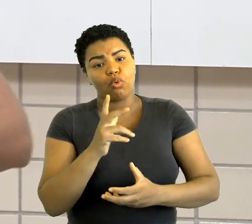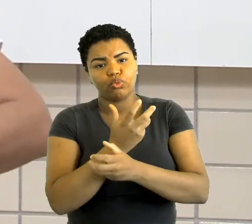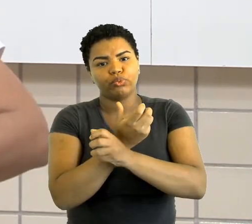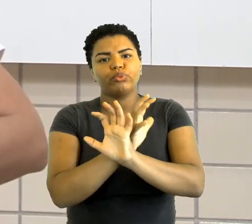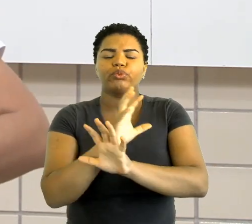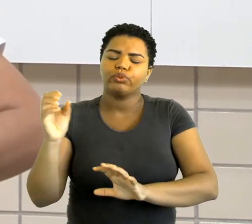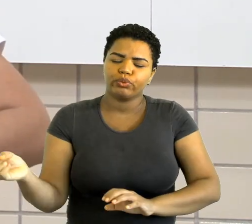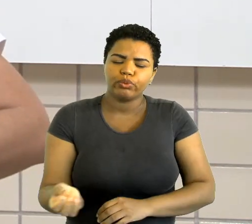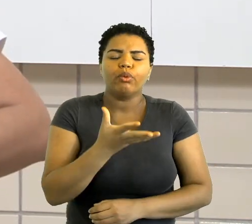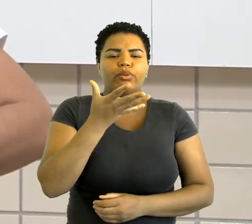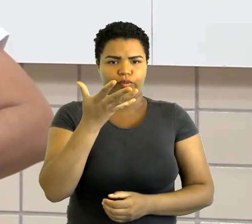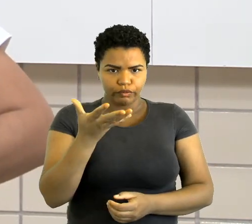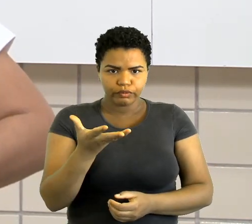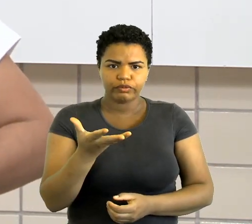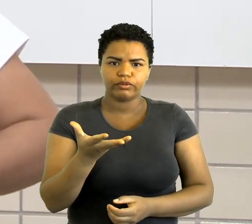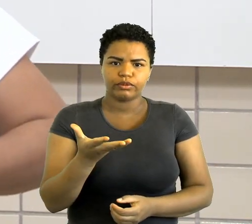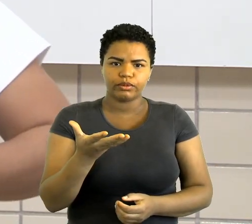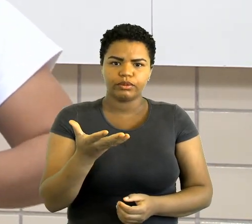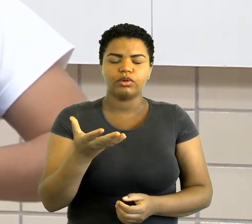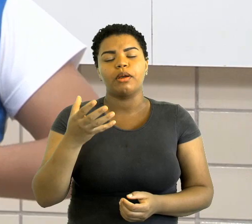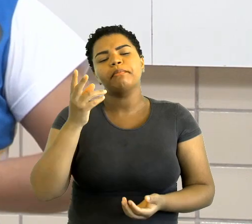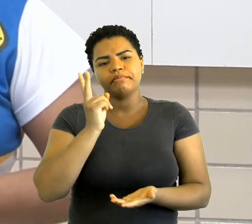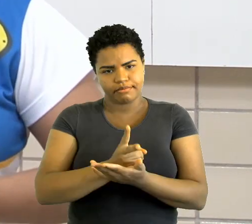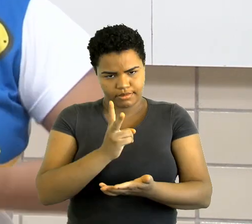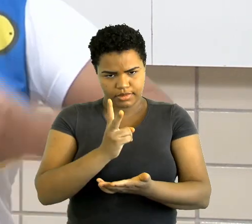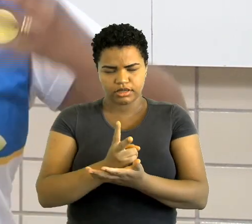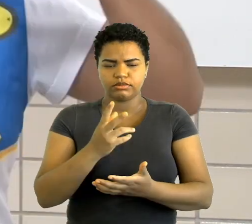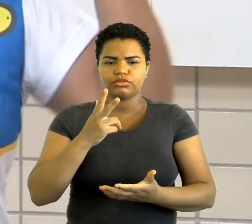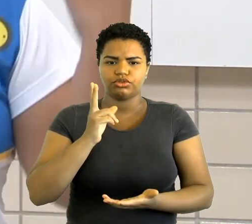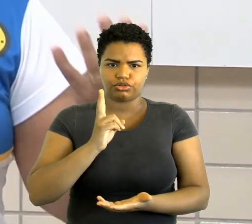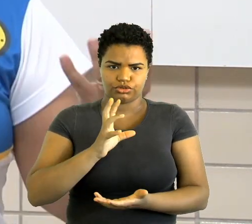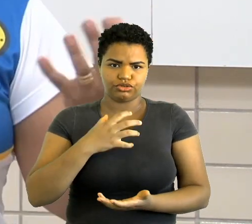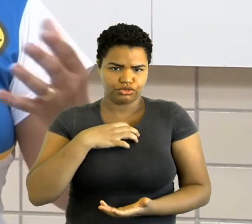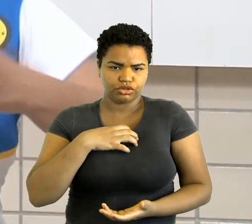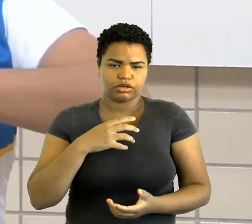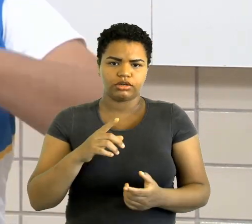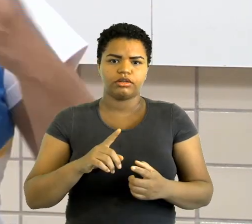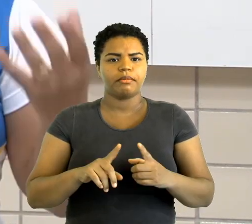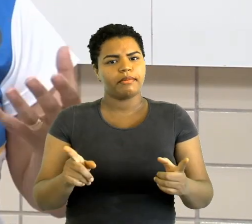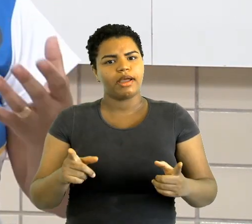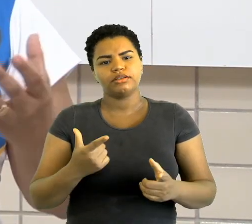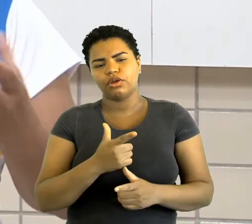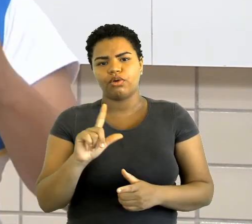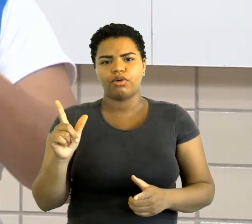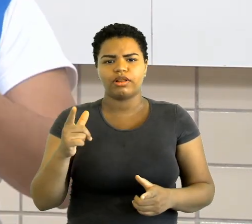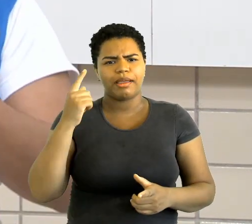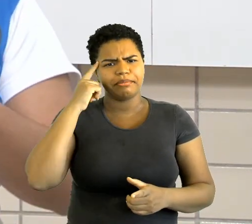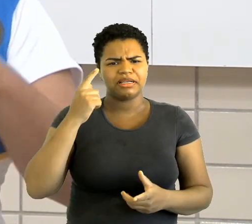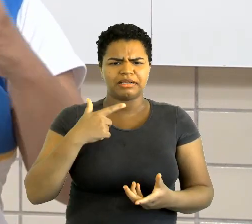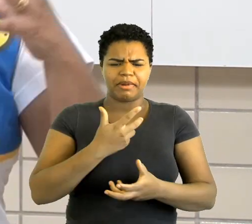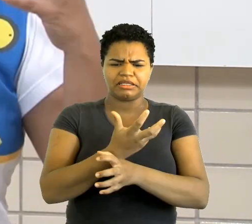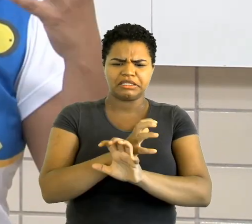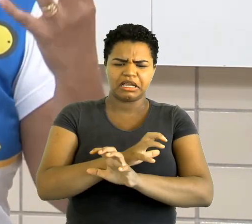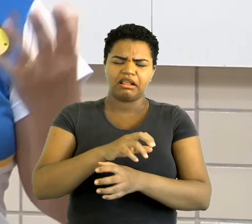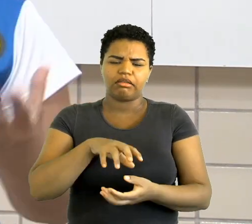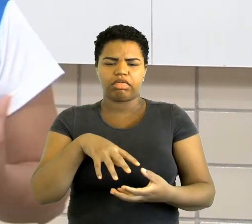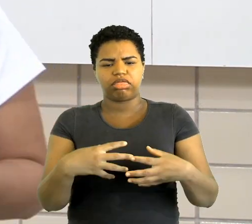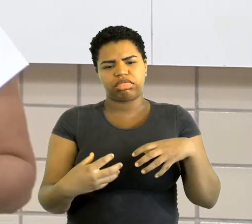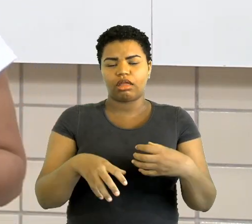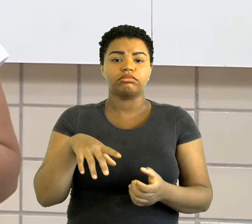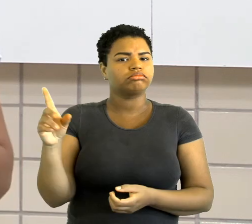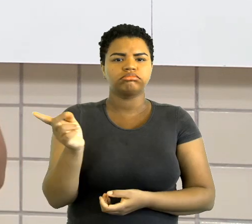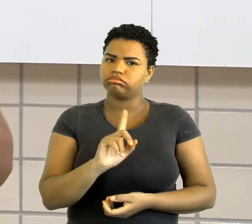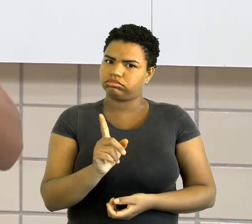formato até que ela chegue à fase adulta. Ah, professora, mas daí esse esqueleto vai ficar mole? Não. Quando ele entra em contato com o